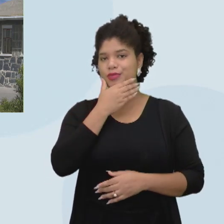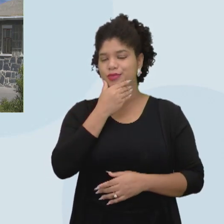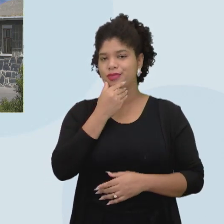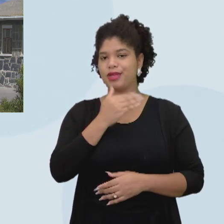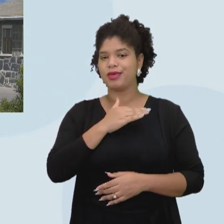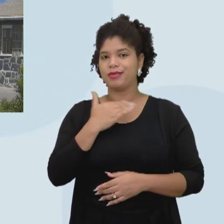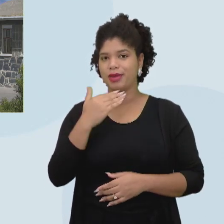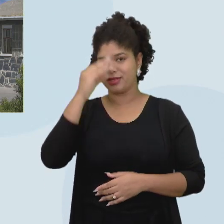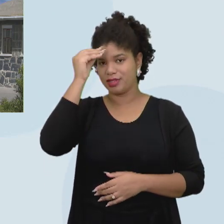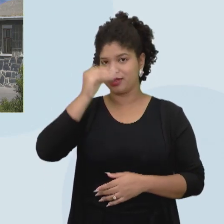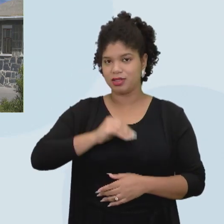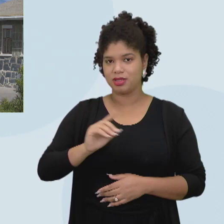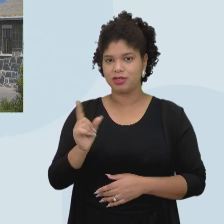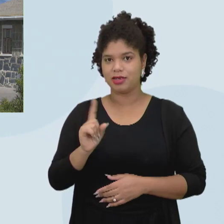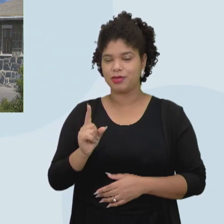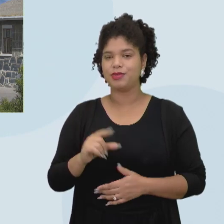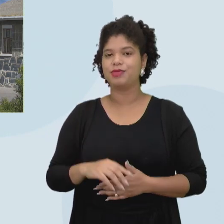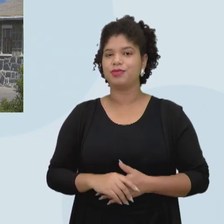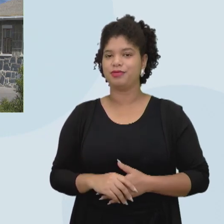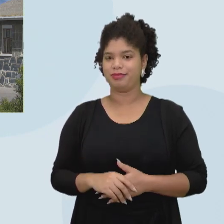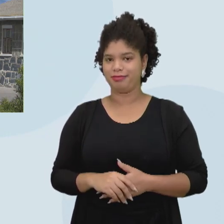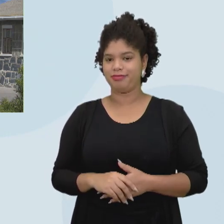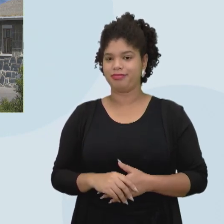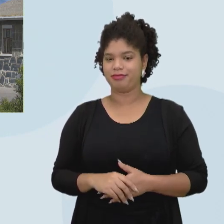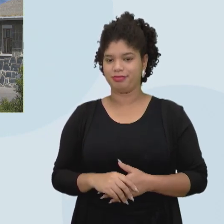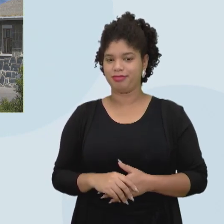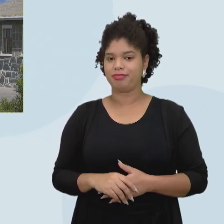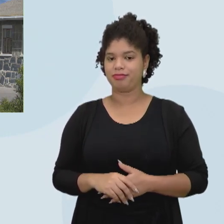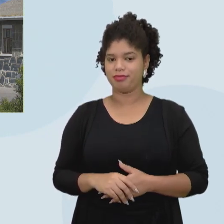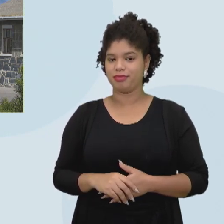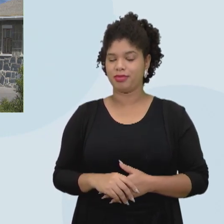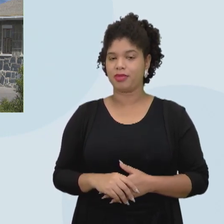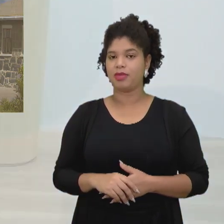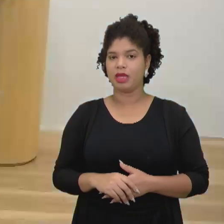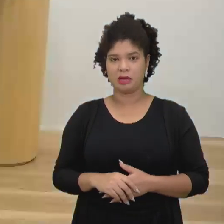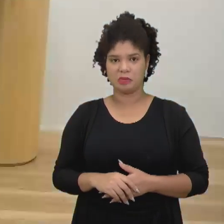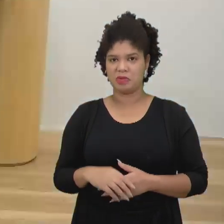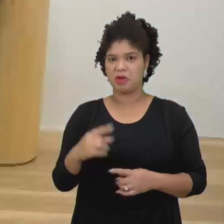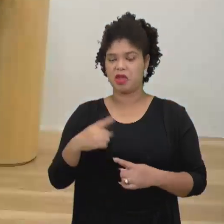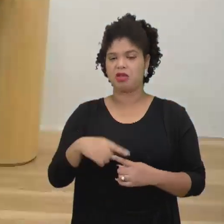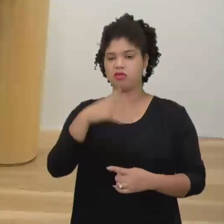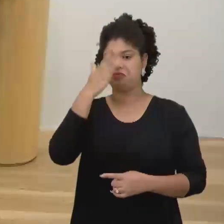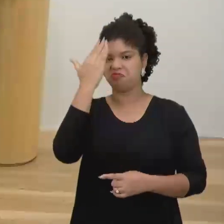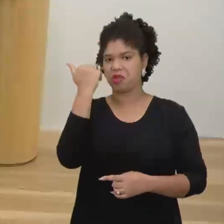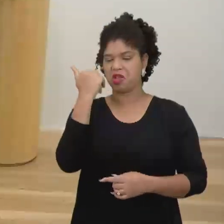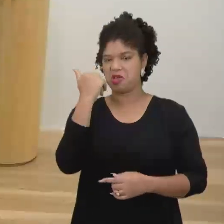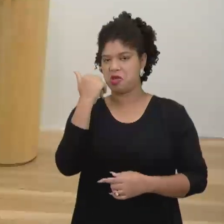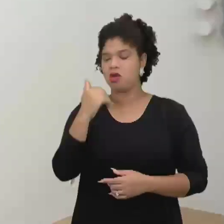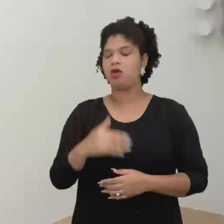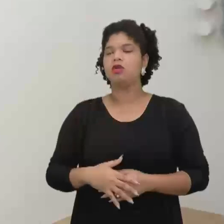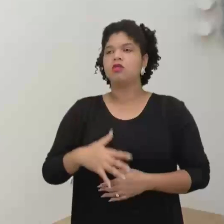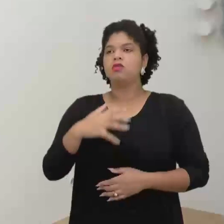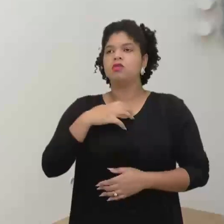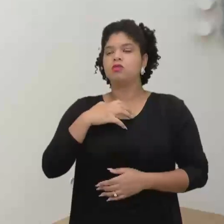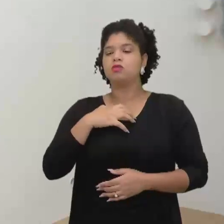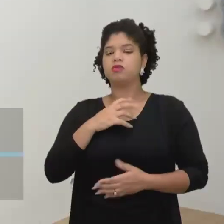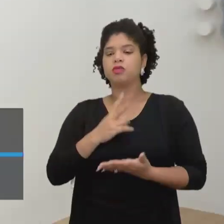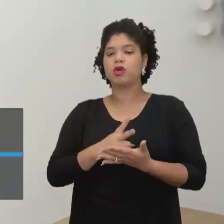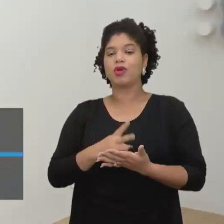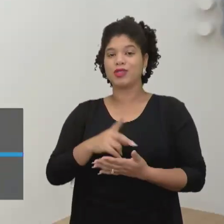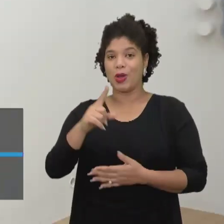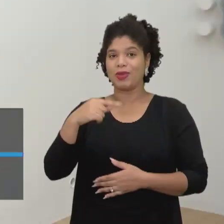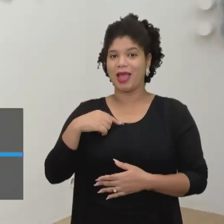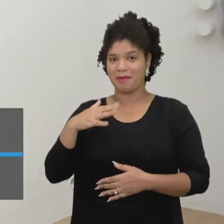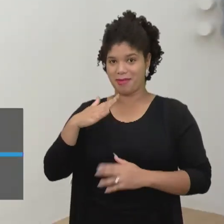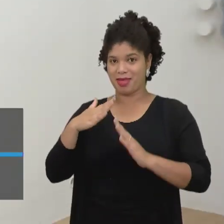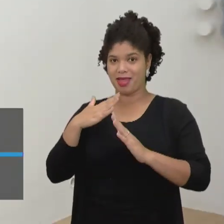não desistir. Na minha casa, Não eu quebraram o espírito dele. Não quebraram. Na minha casa, eu tenho um quadro de alguns líderes que me